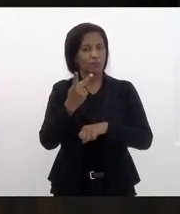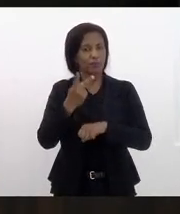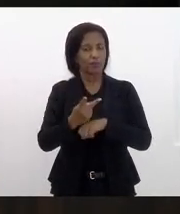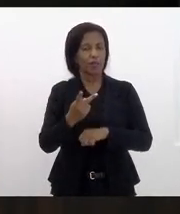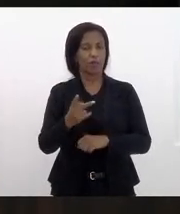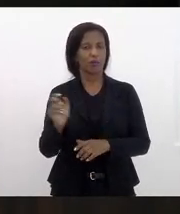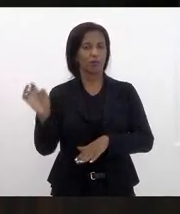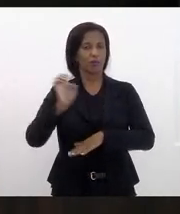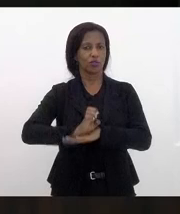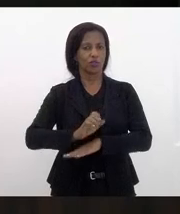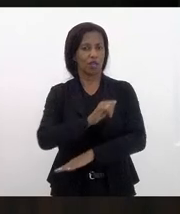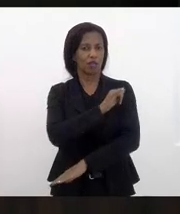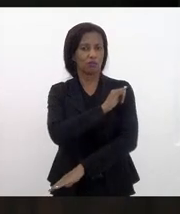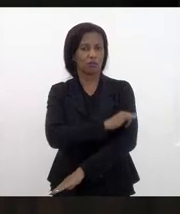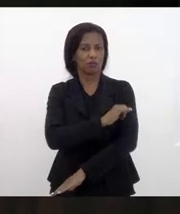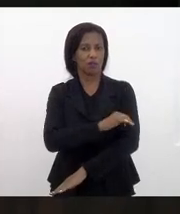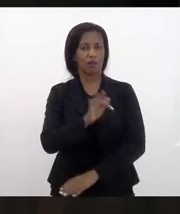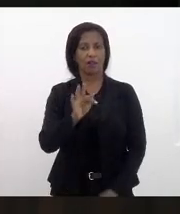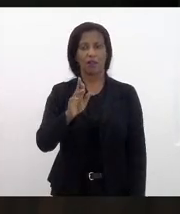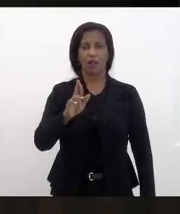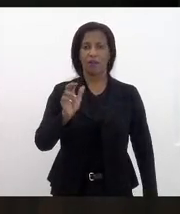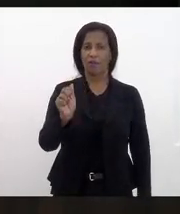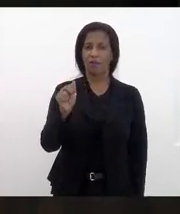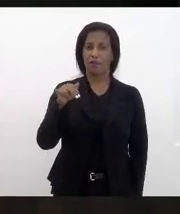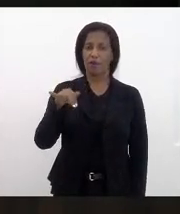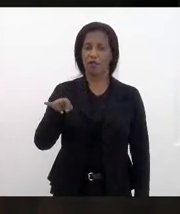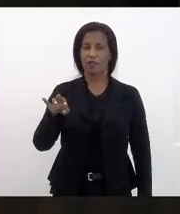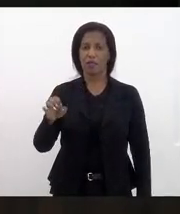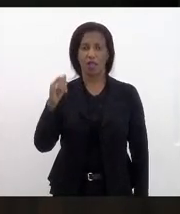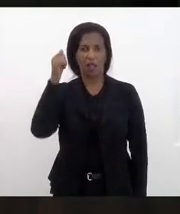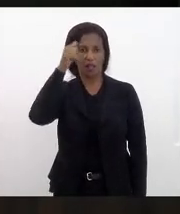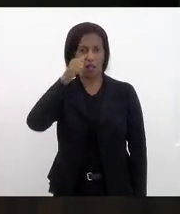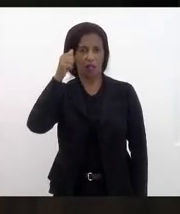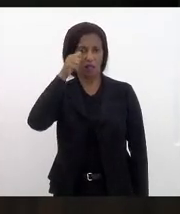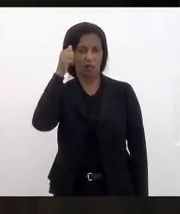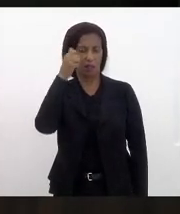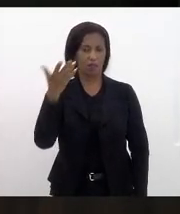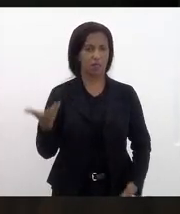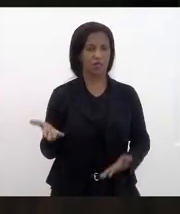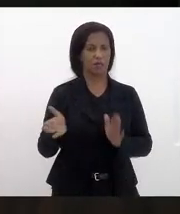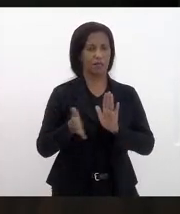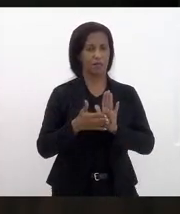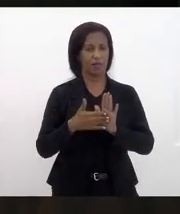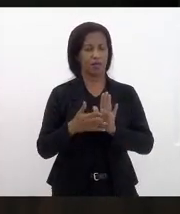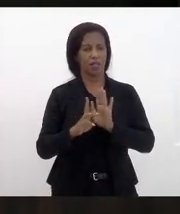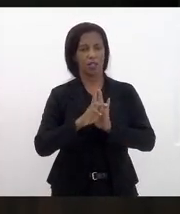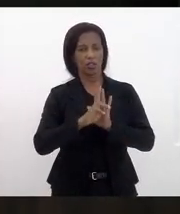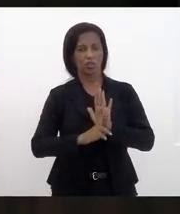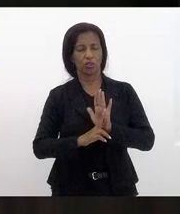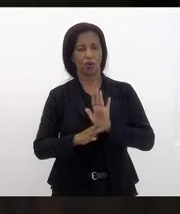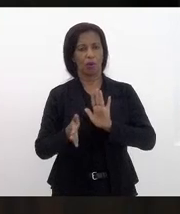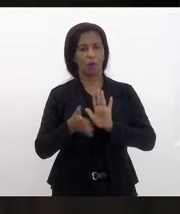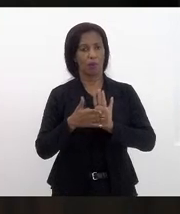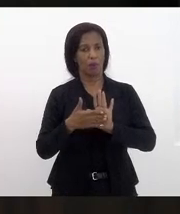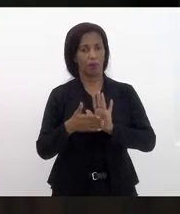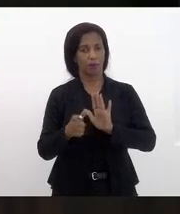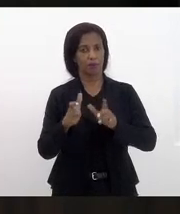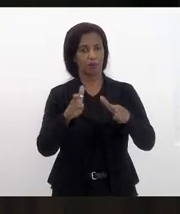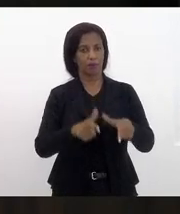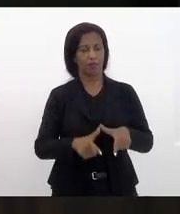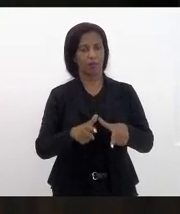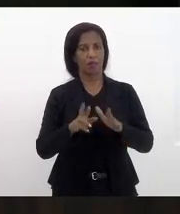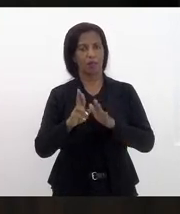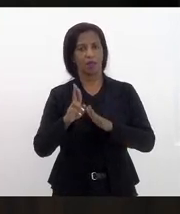Rio de Janeiro, a atriz Franciele Freduzeschi, parecer da comissão de normas internas e proposições externas, favorável,